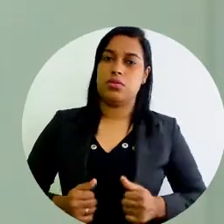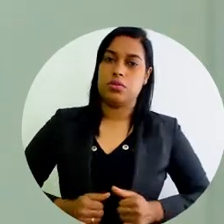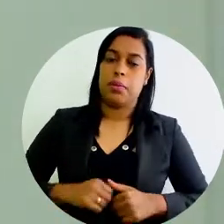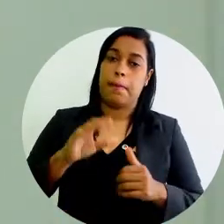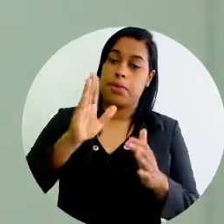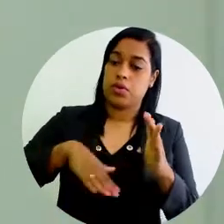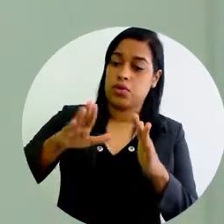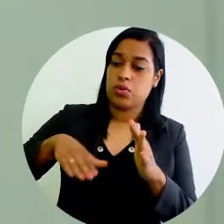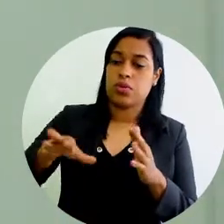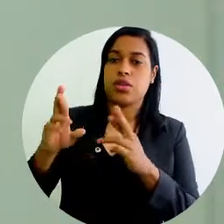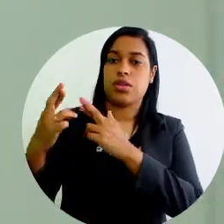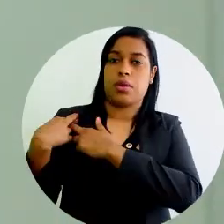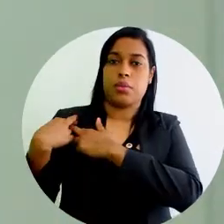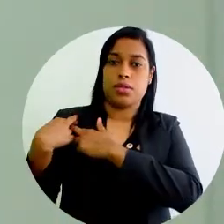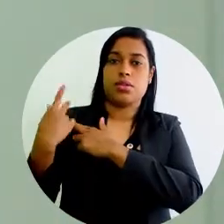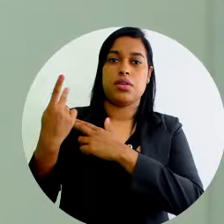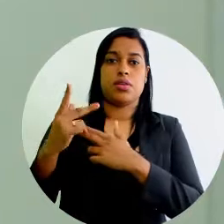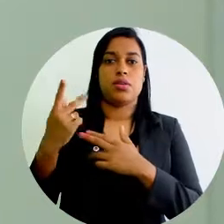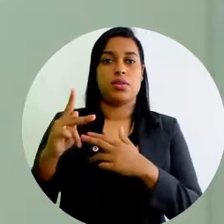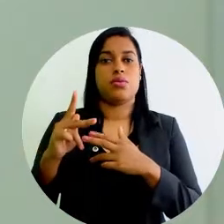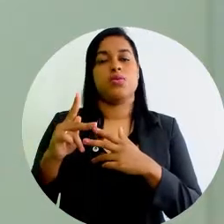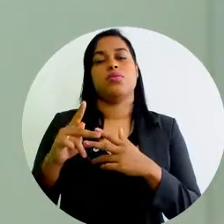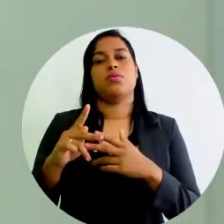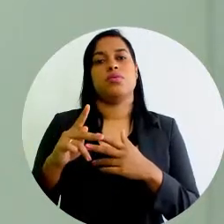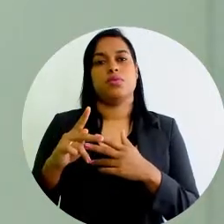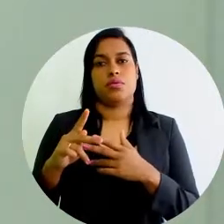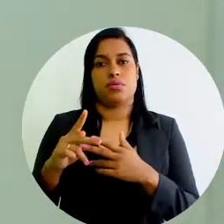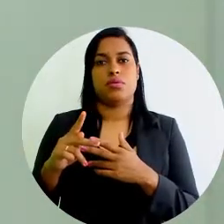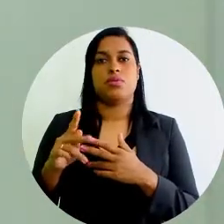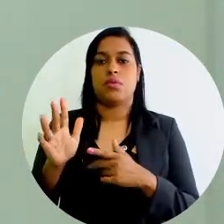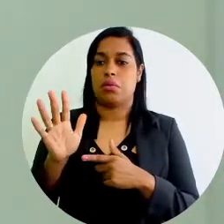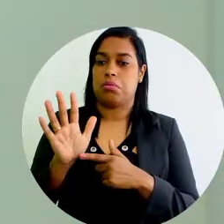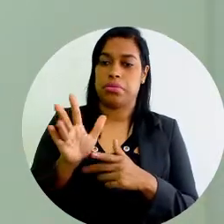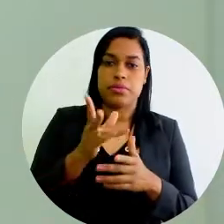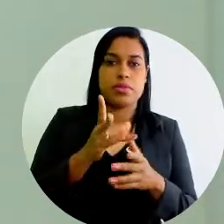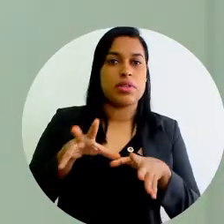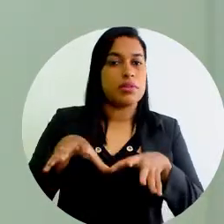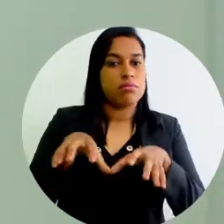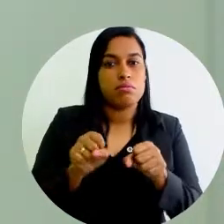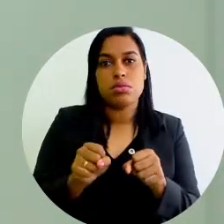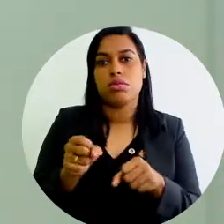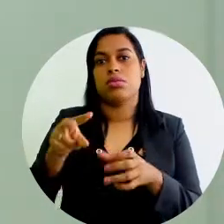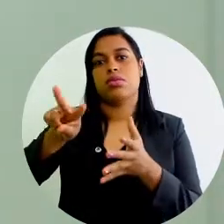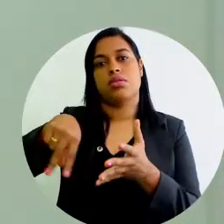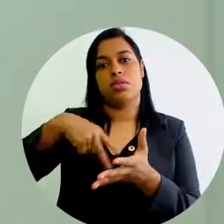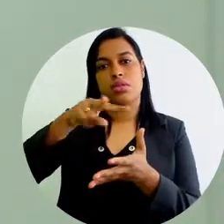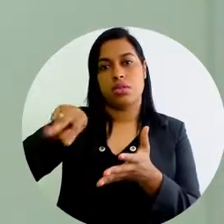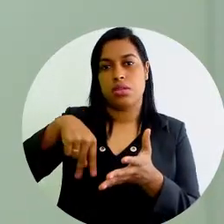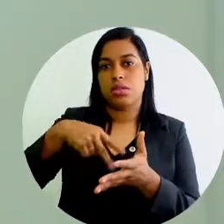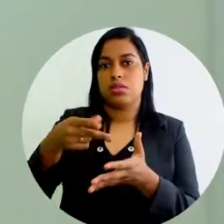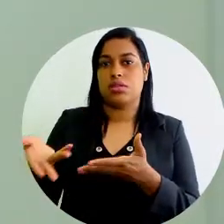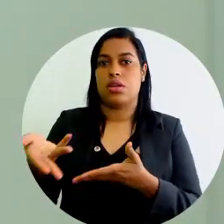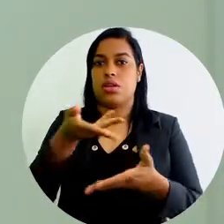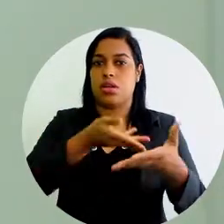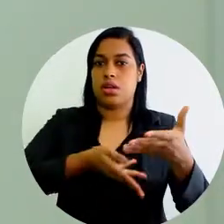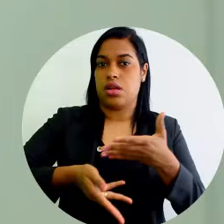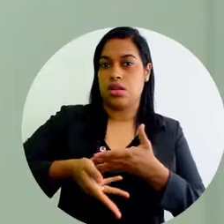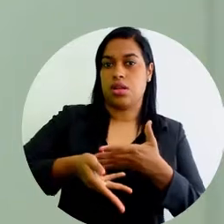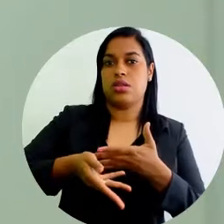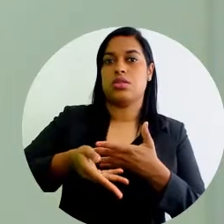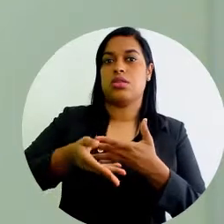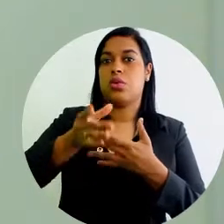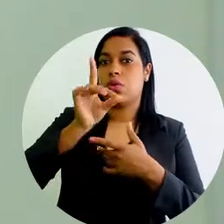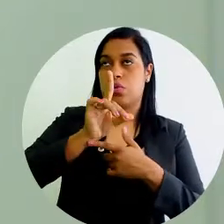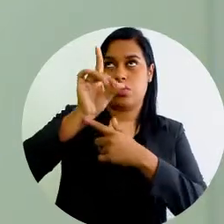onde ele representa os seus rituais de caça, de dança, de relação com